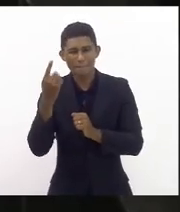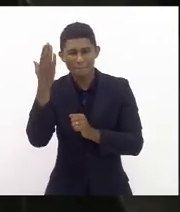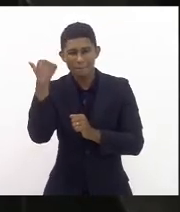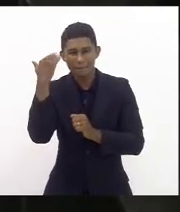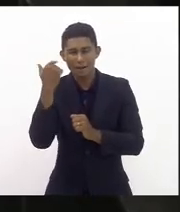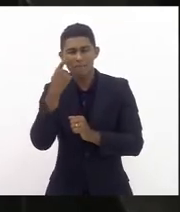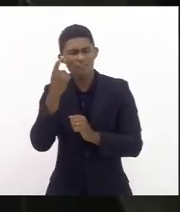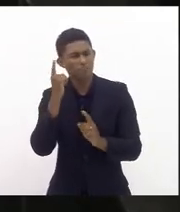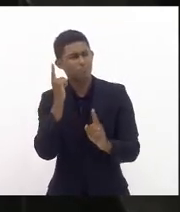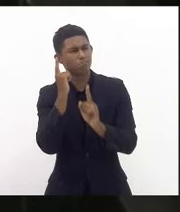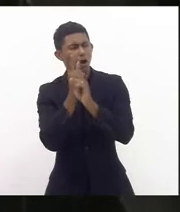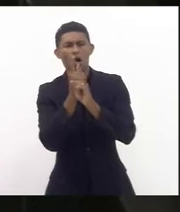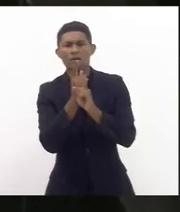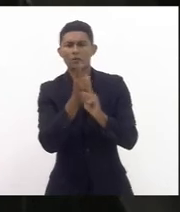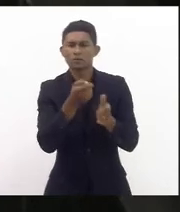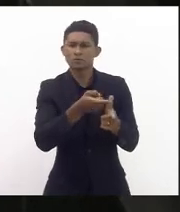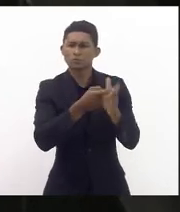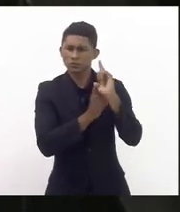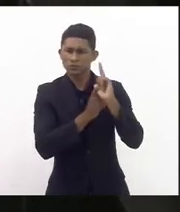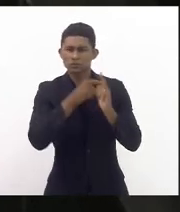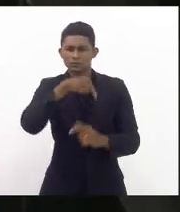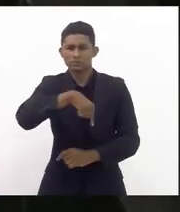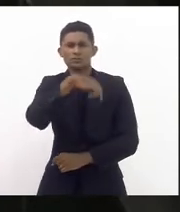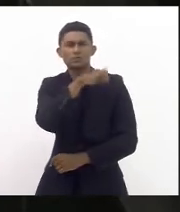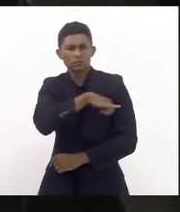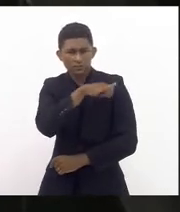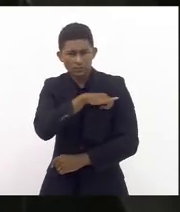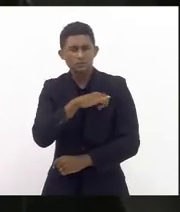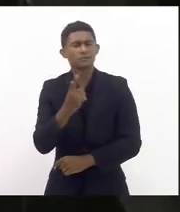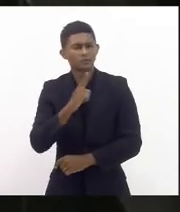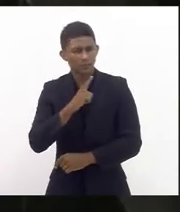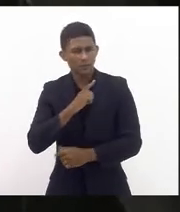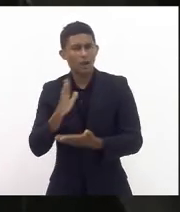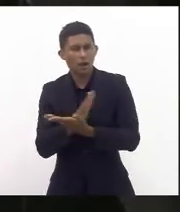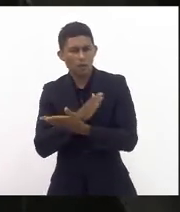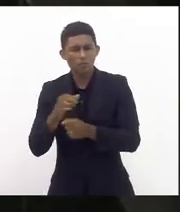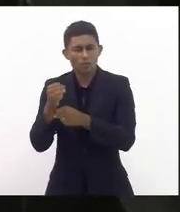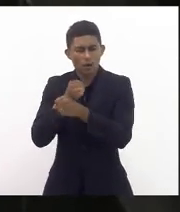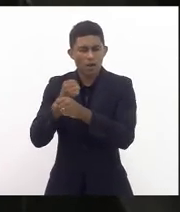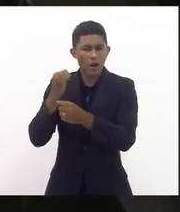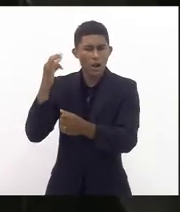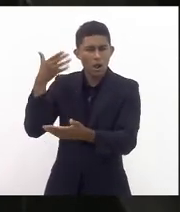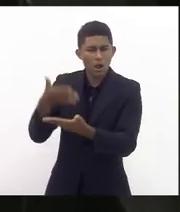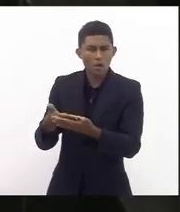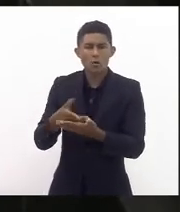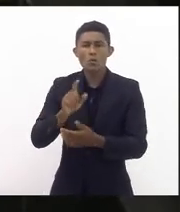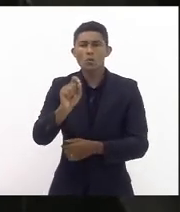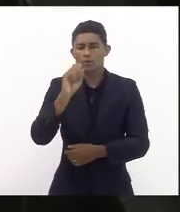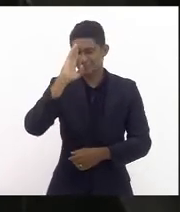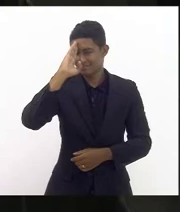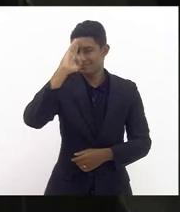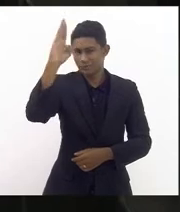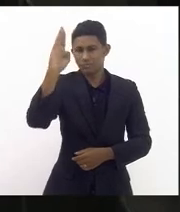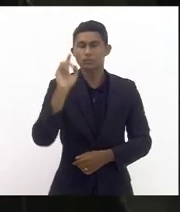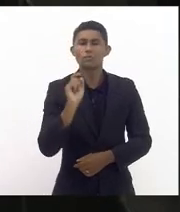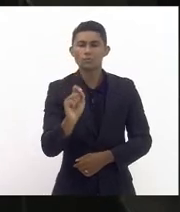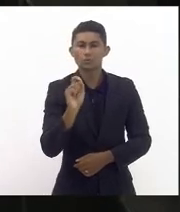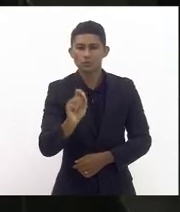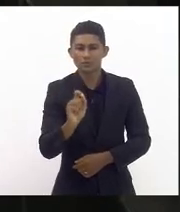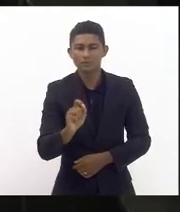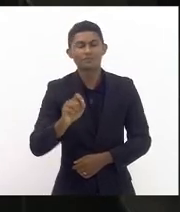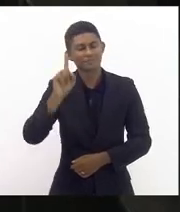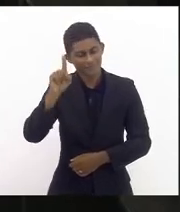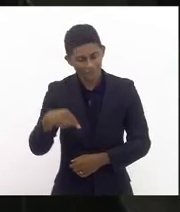entre as formas de endividamento que o Estado contraiu nos últimos anos, está essa principal e a mais absurda no âmbito da